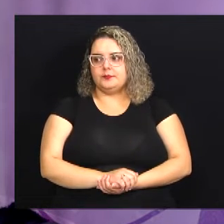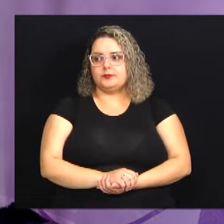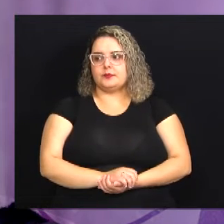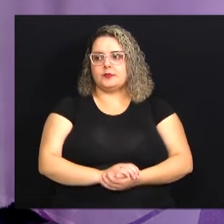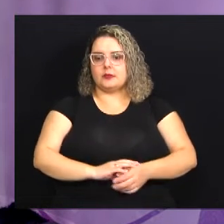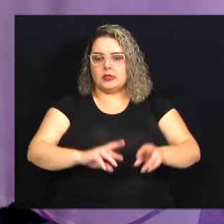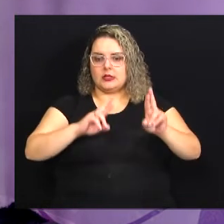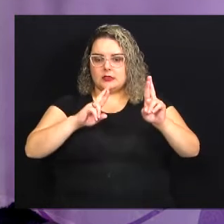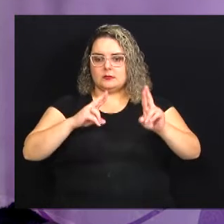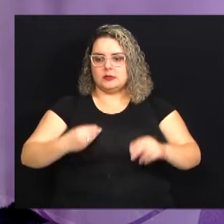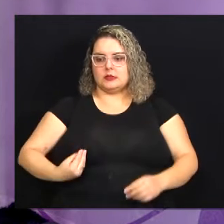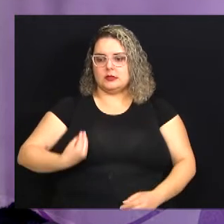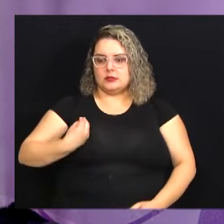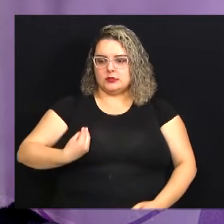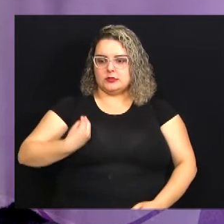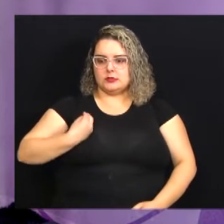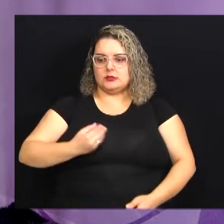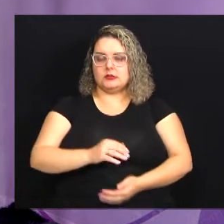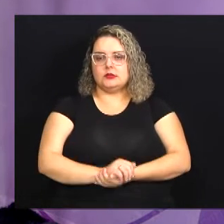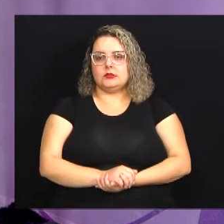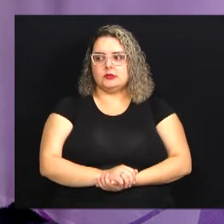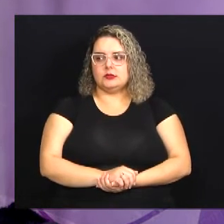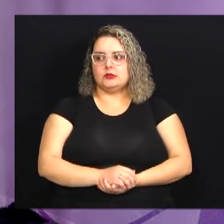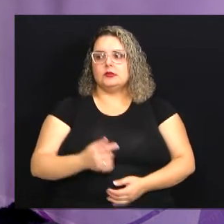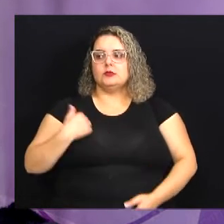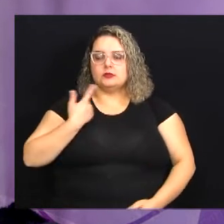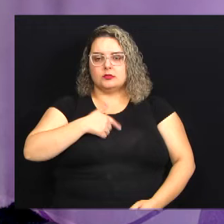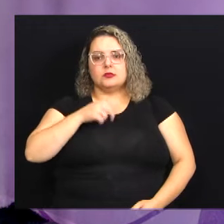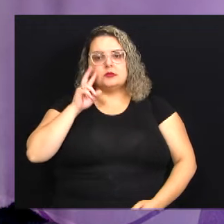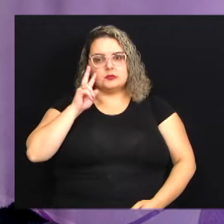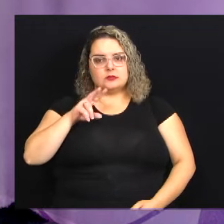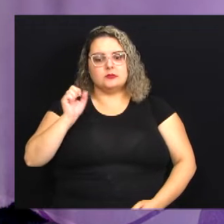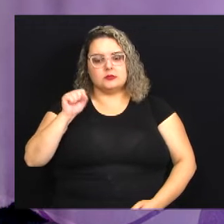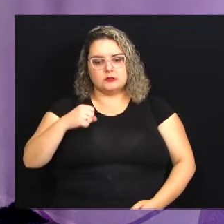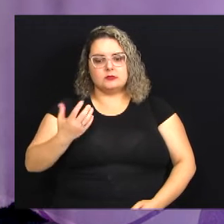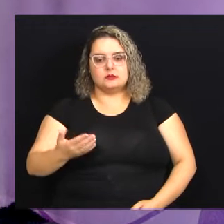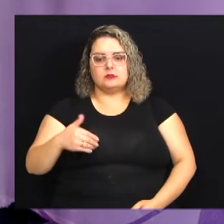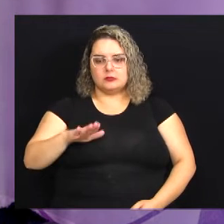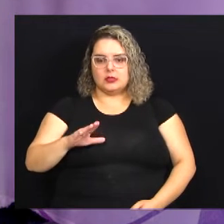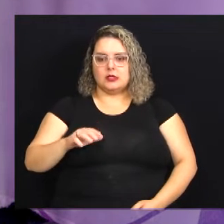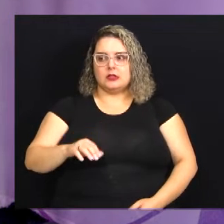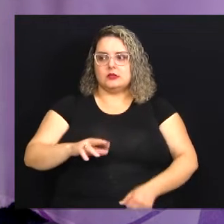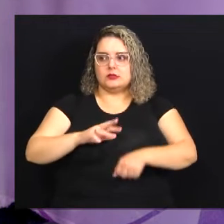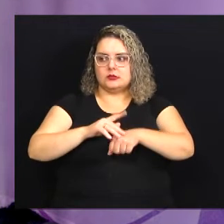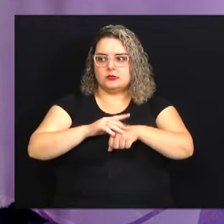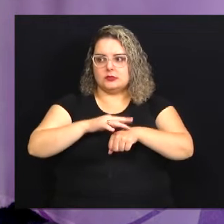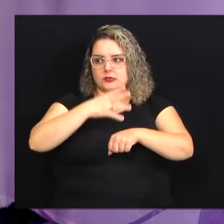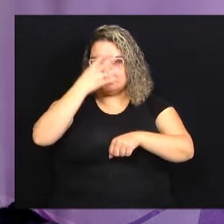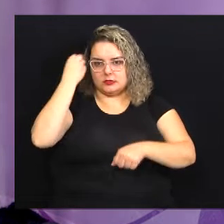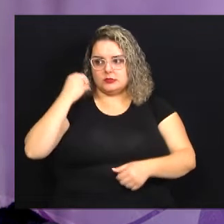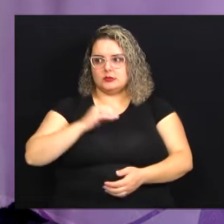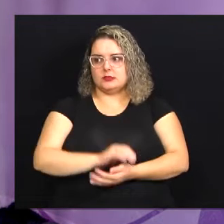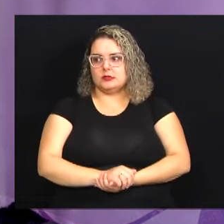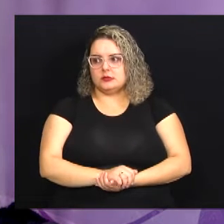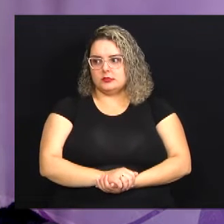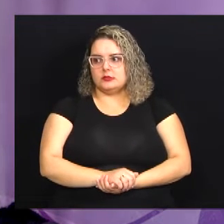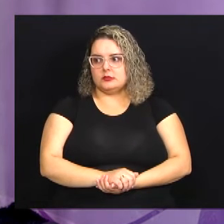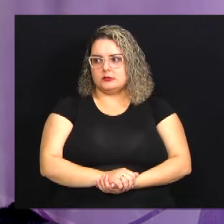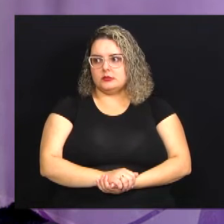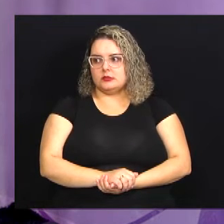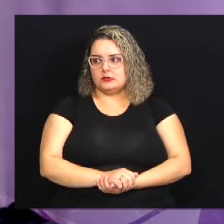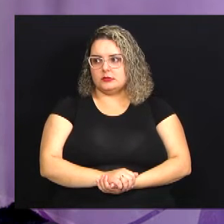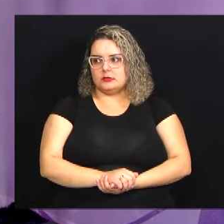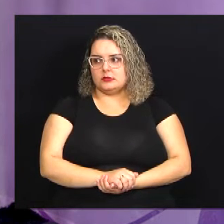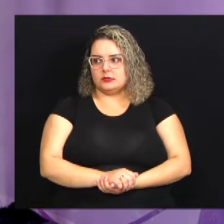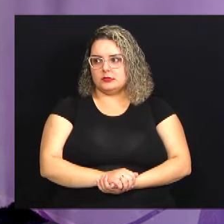da expectativa de vida, nós estamos vendo, sim, mais Alzheimer. Né? E com